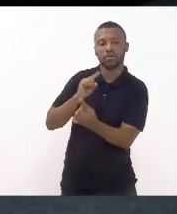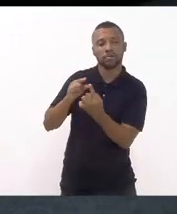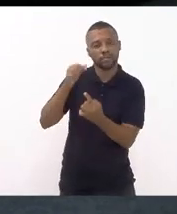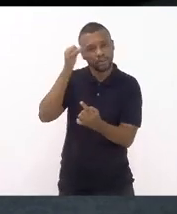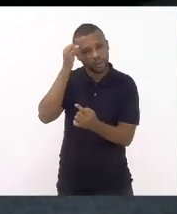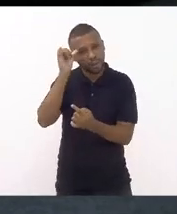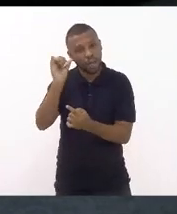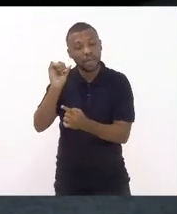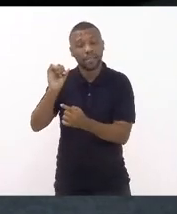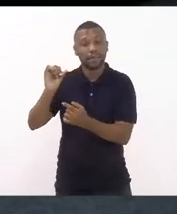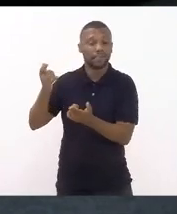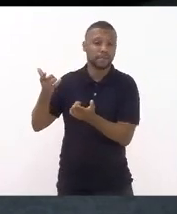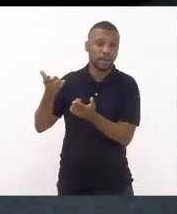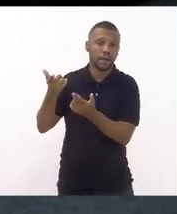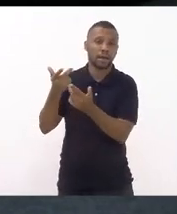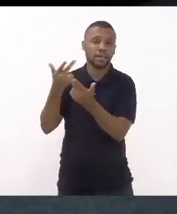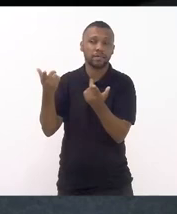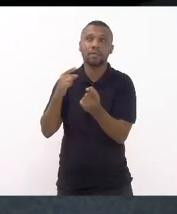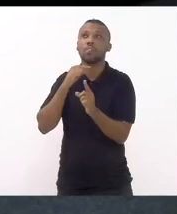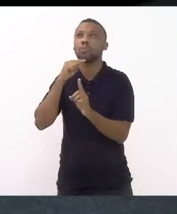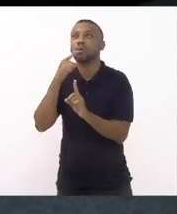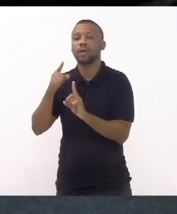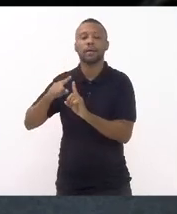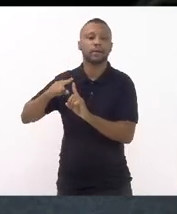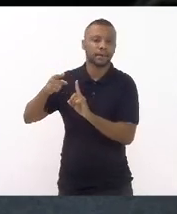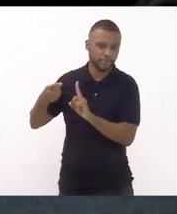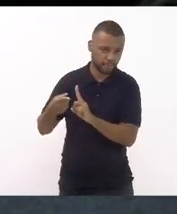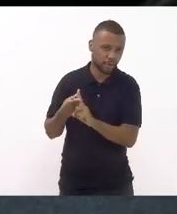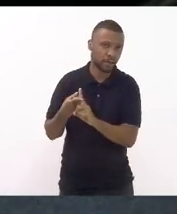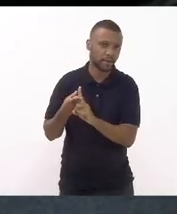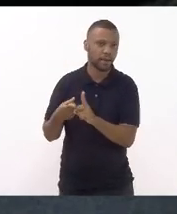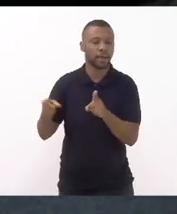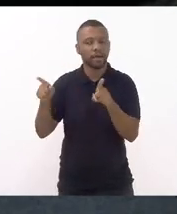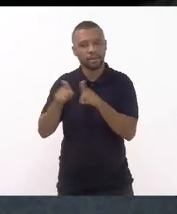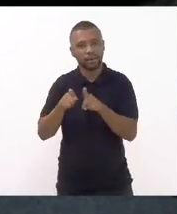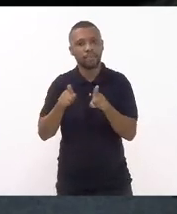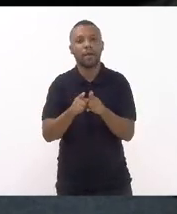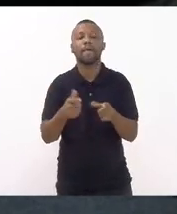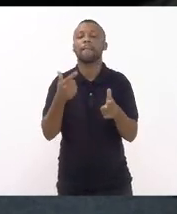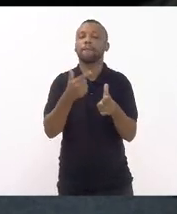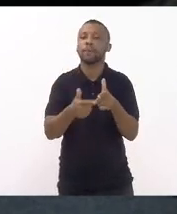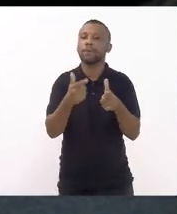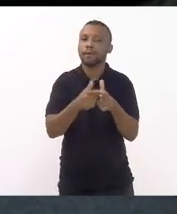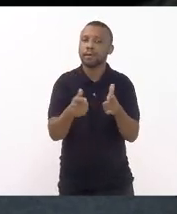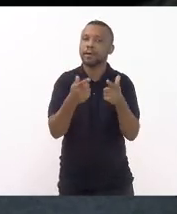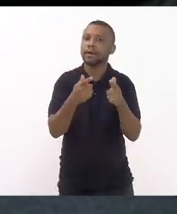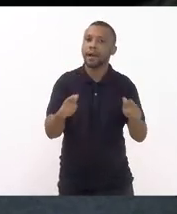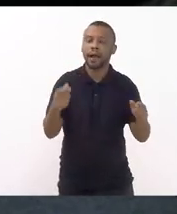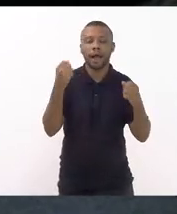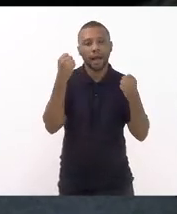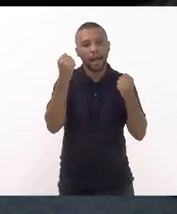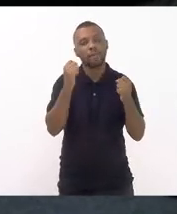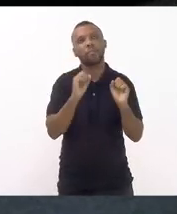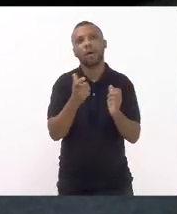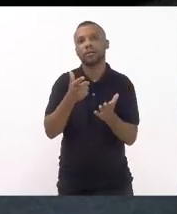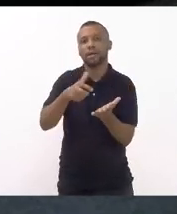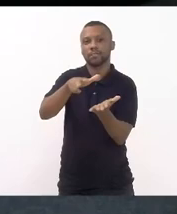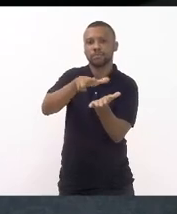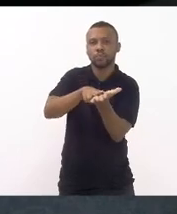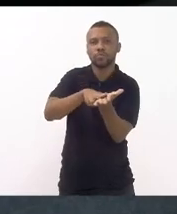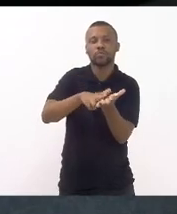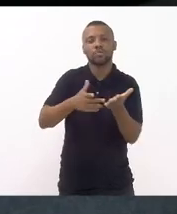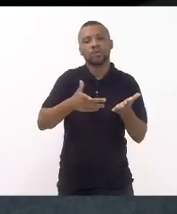a infertilidade e até consequências mais graves da doença, como internação, retirar